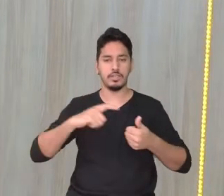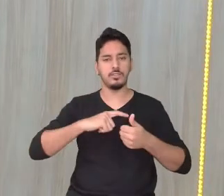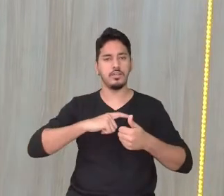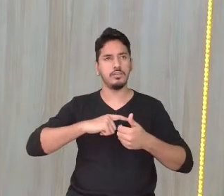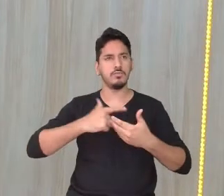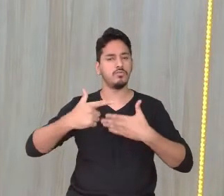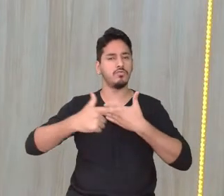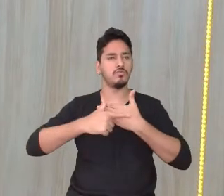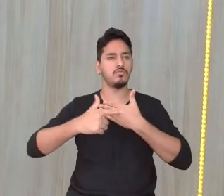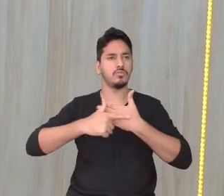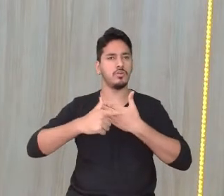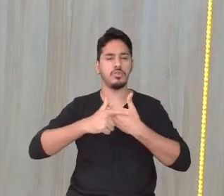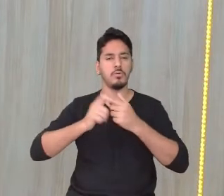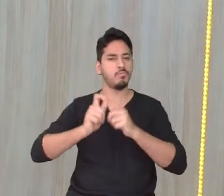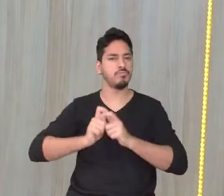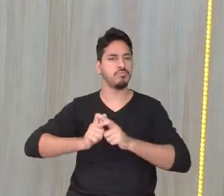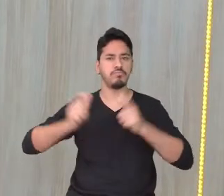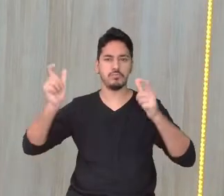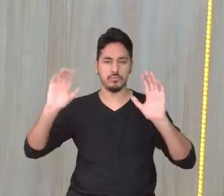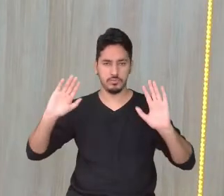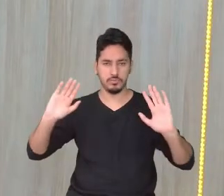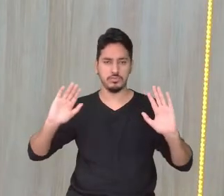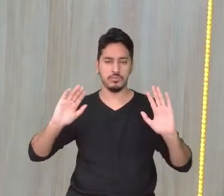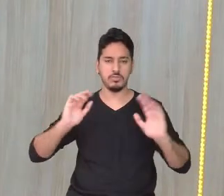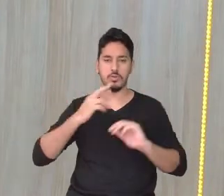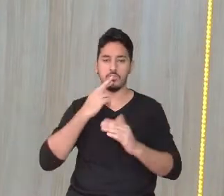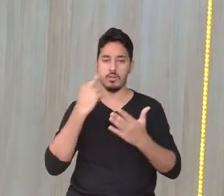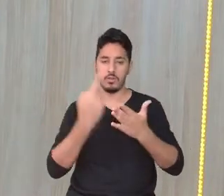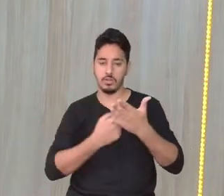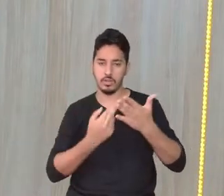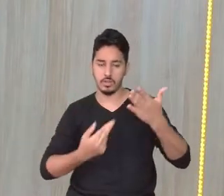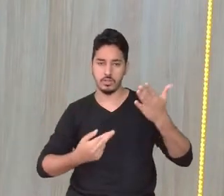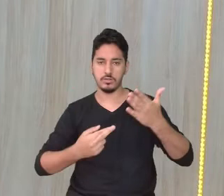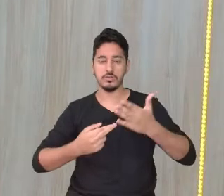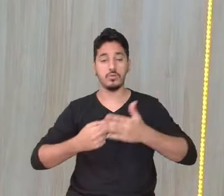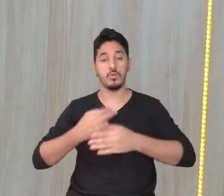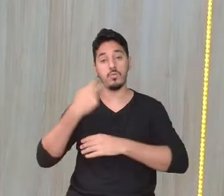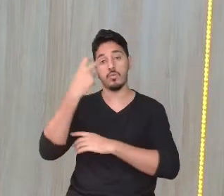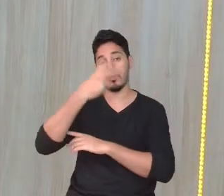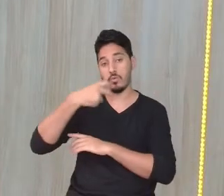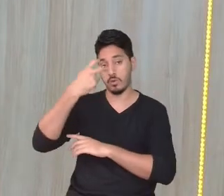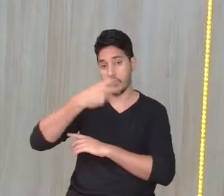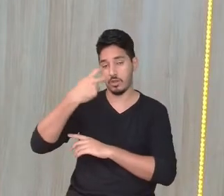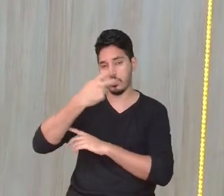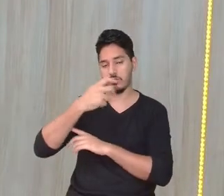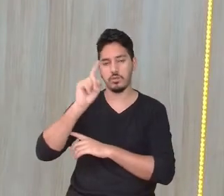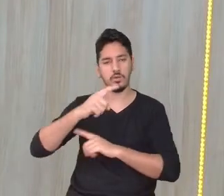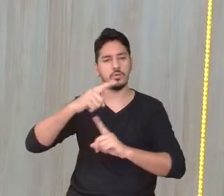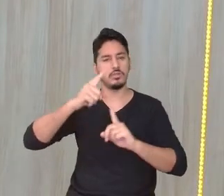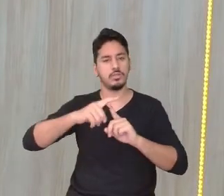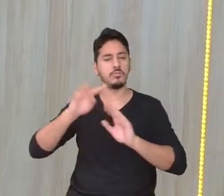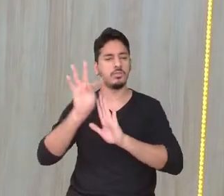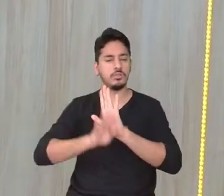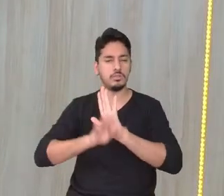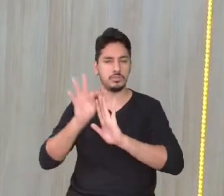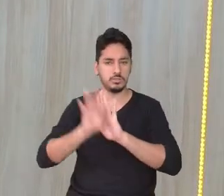função de crescimento mesmo. O relato, inclusive o oral, é um tipo de